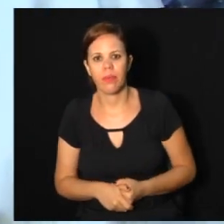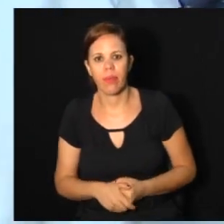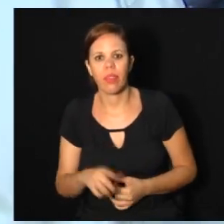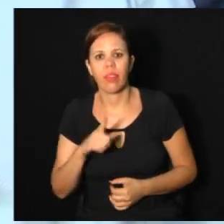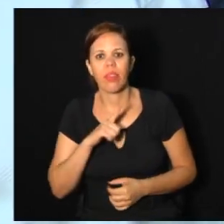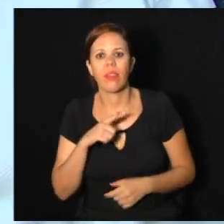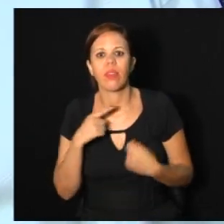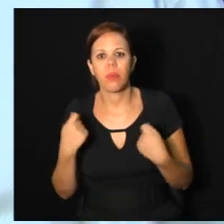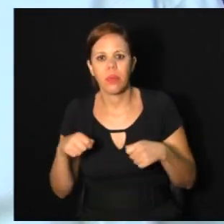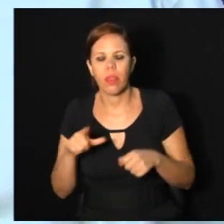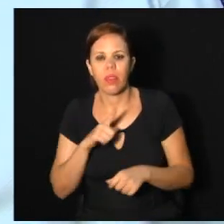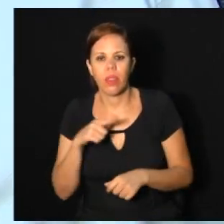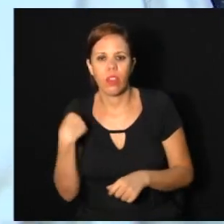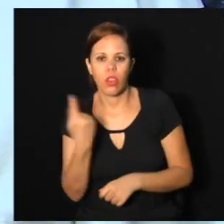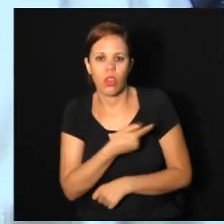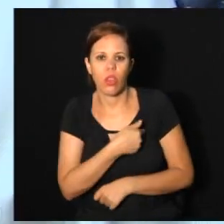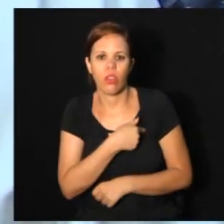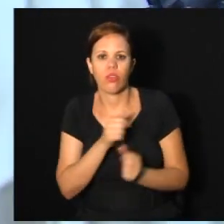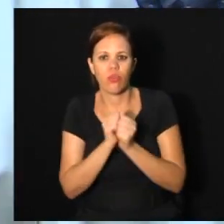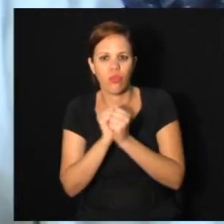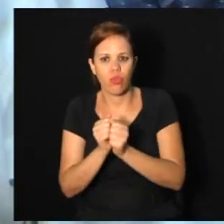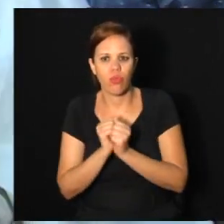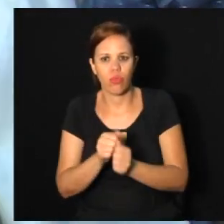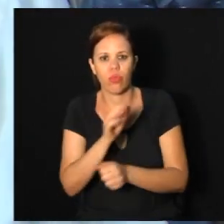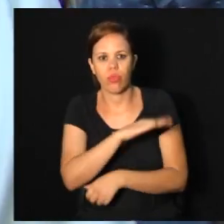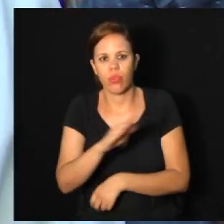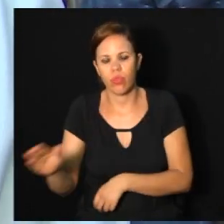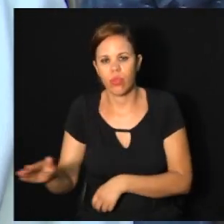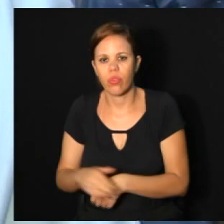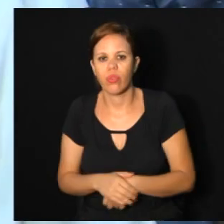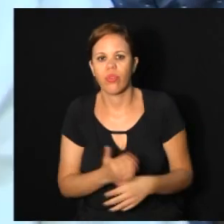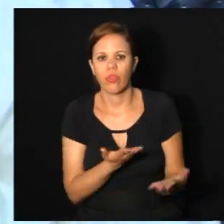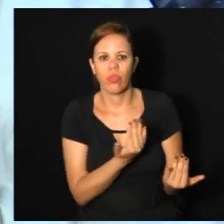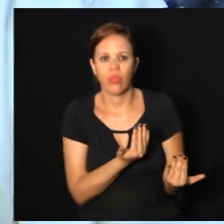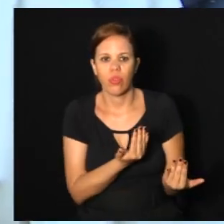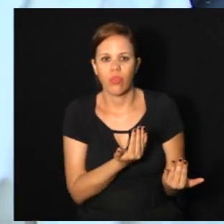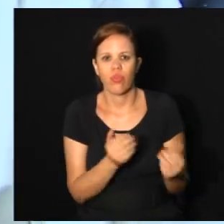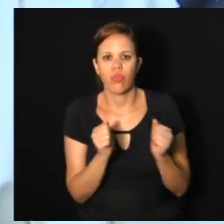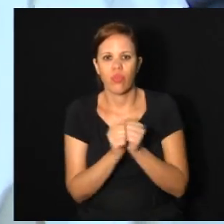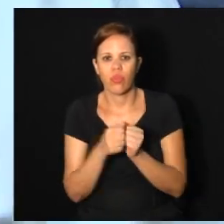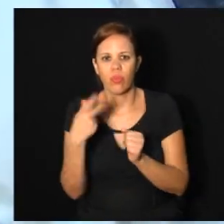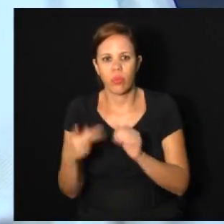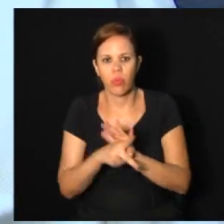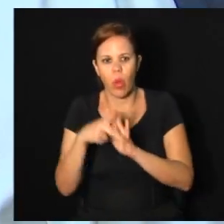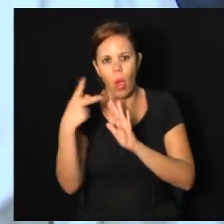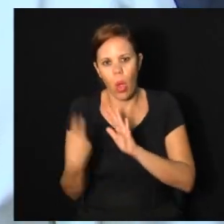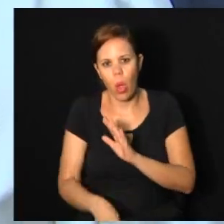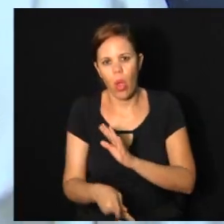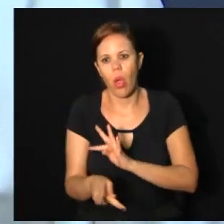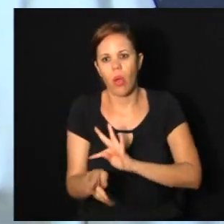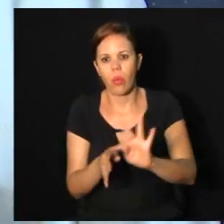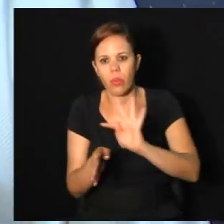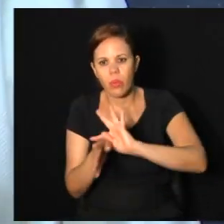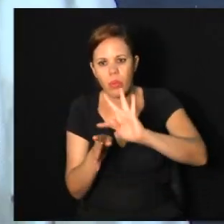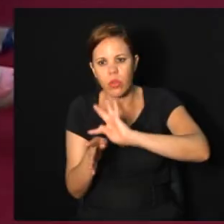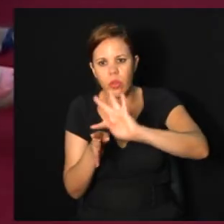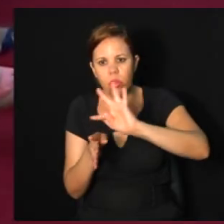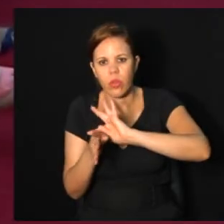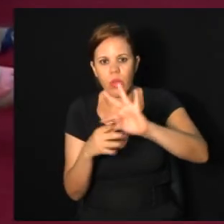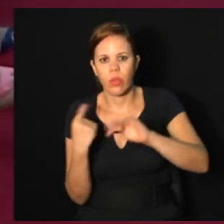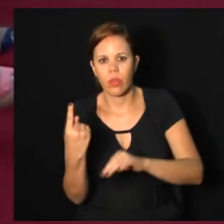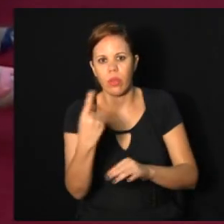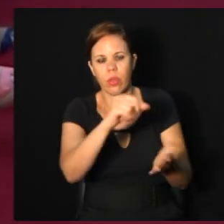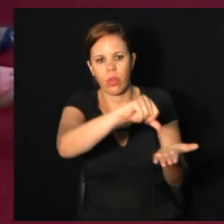que ter junto às nossas crianças, junto à Vara da Infância e Juventude, junto aos seus próprios conselhos individuais.